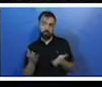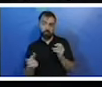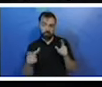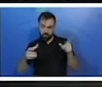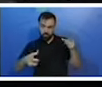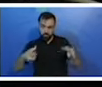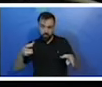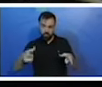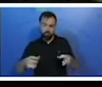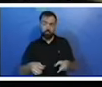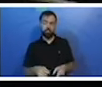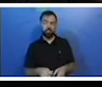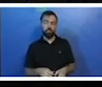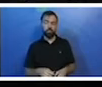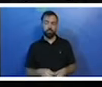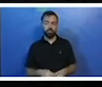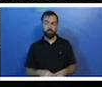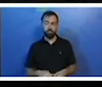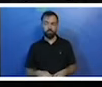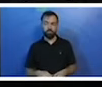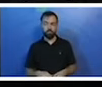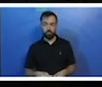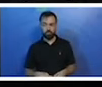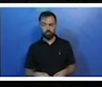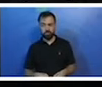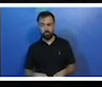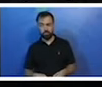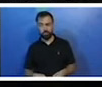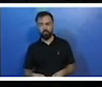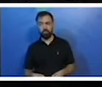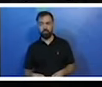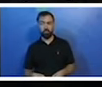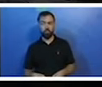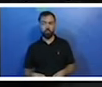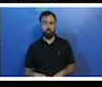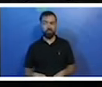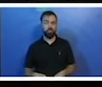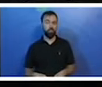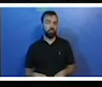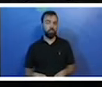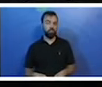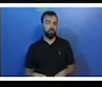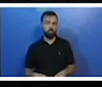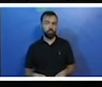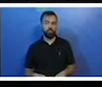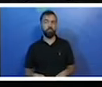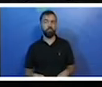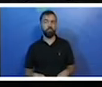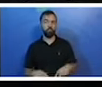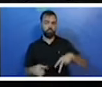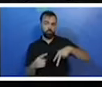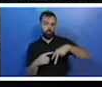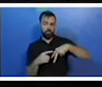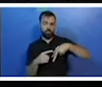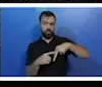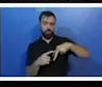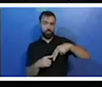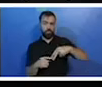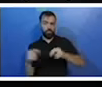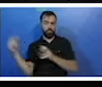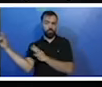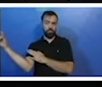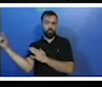interpessoal. Em menos de meia hora se treina ao máximo todos os músculos da perna, dos